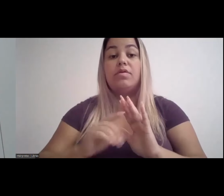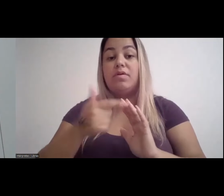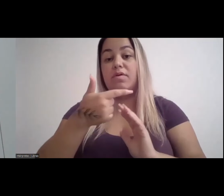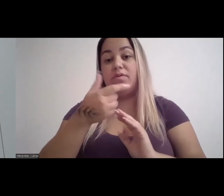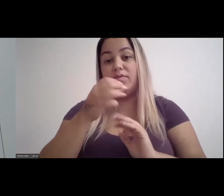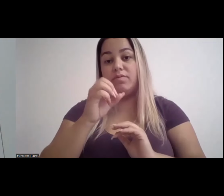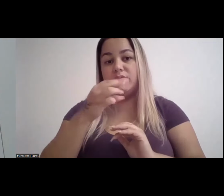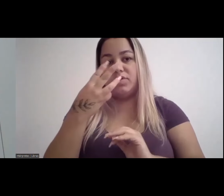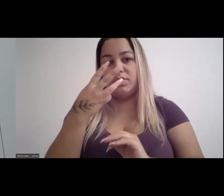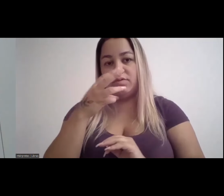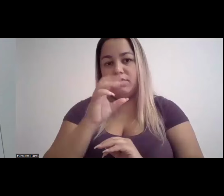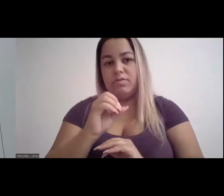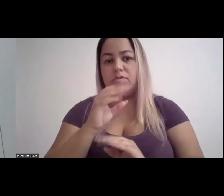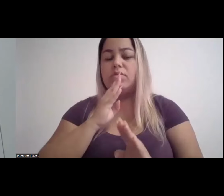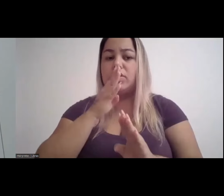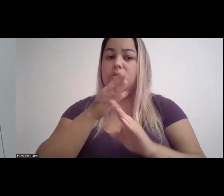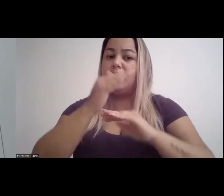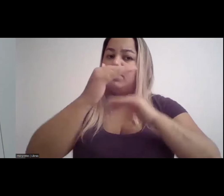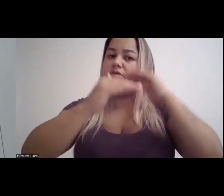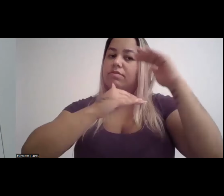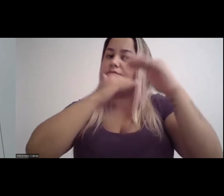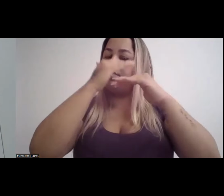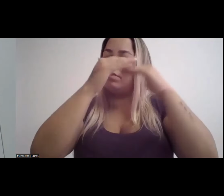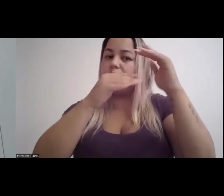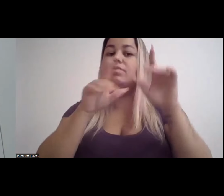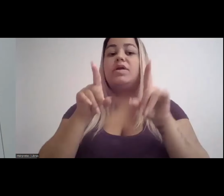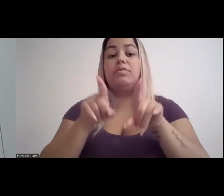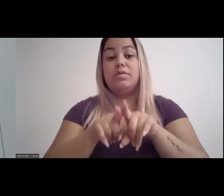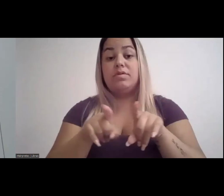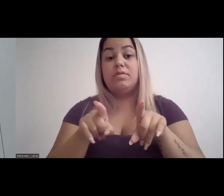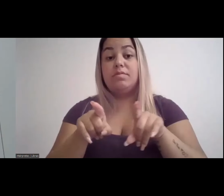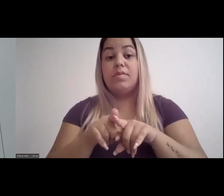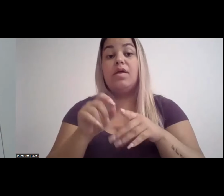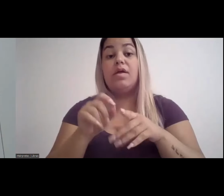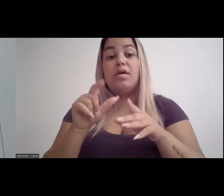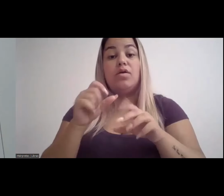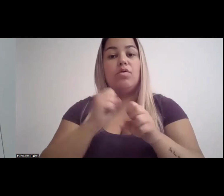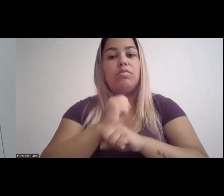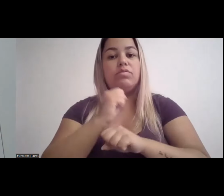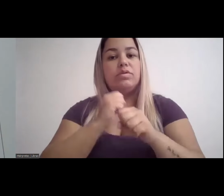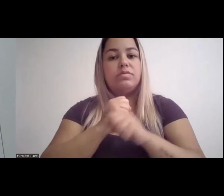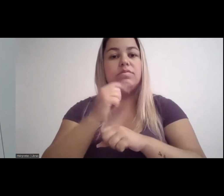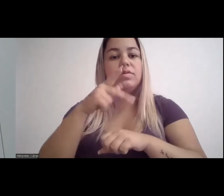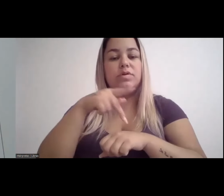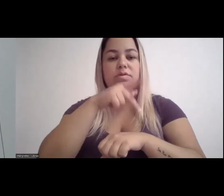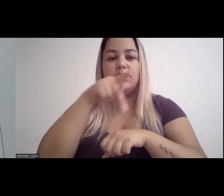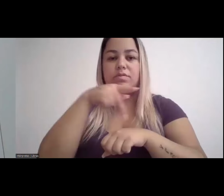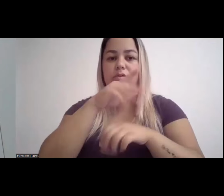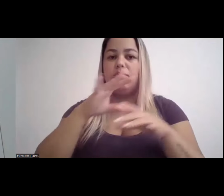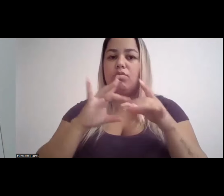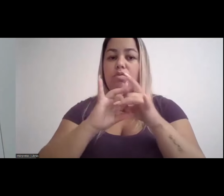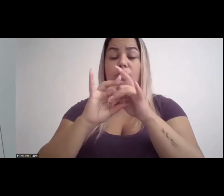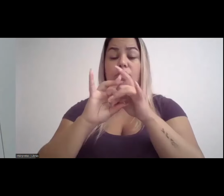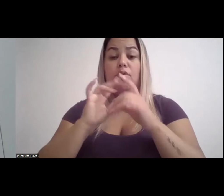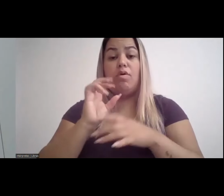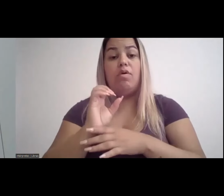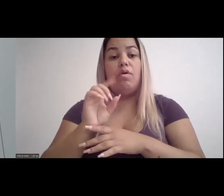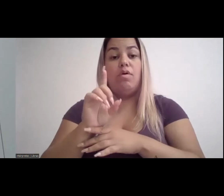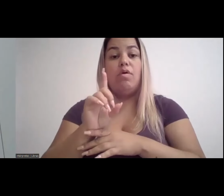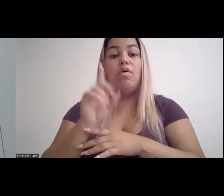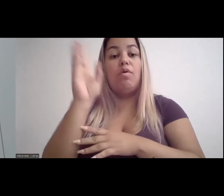de promoção dos Objetivos do Desenvolvimento Sustentável, aquela agenda construída pelos países das Nações Unidas. O Brasil